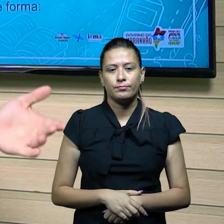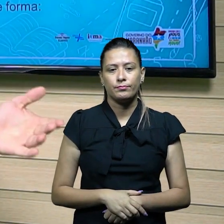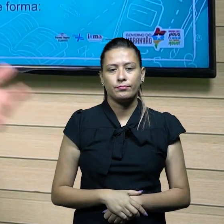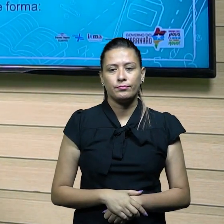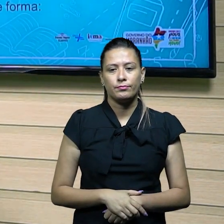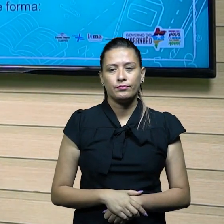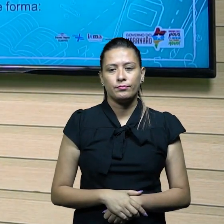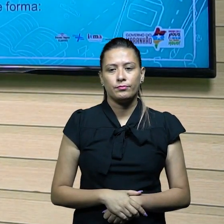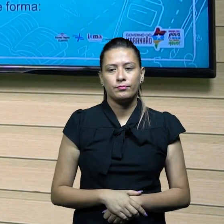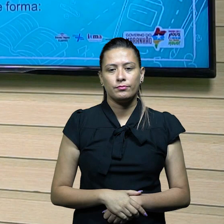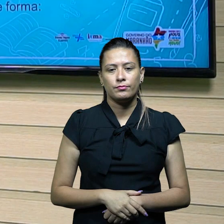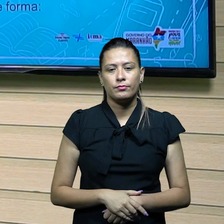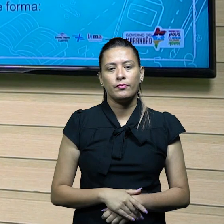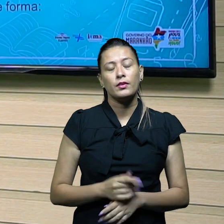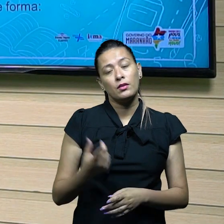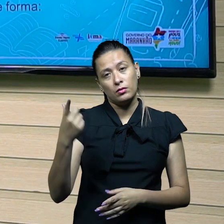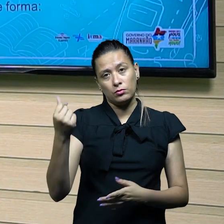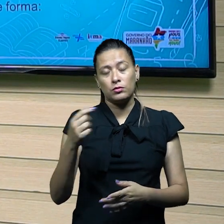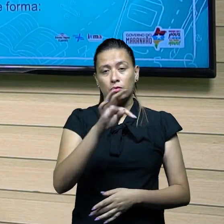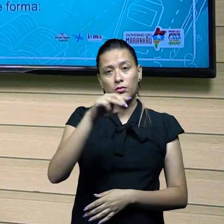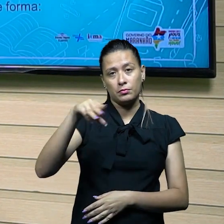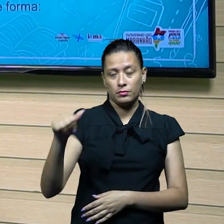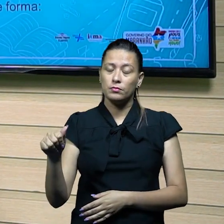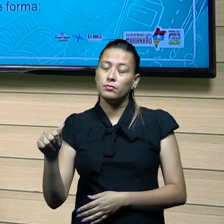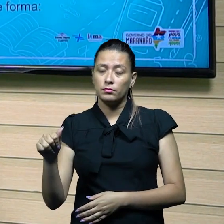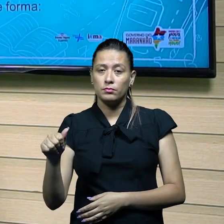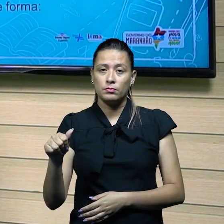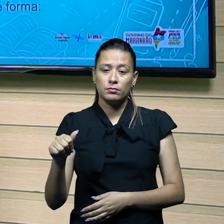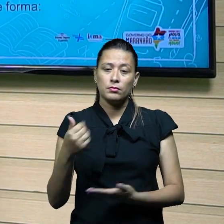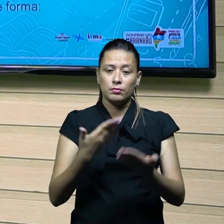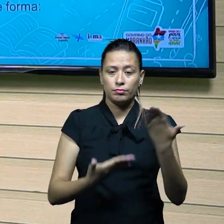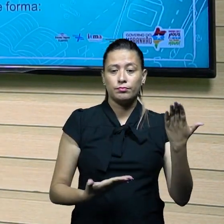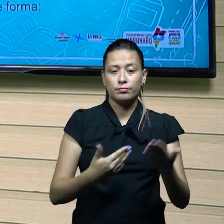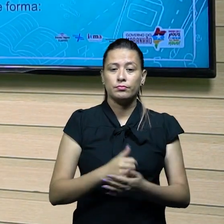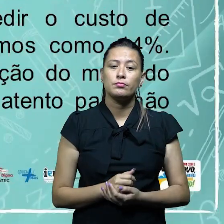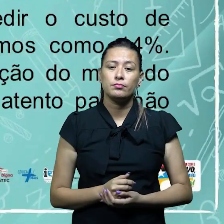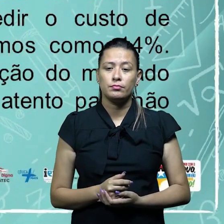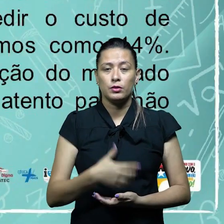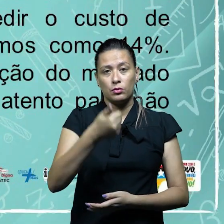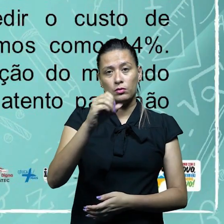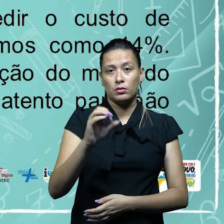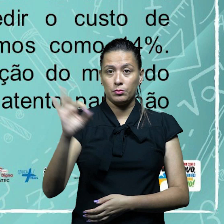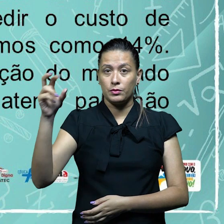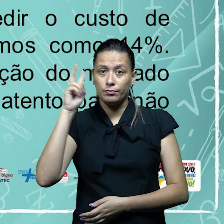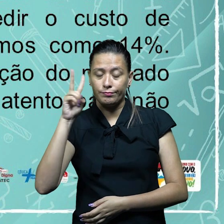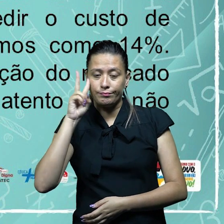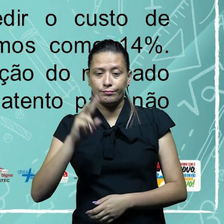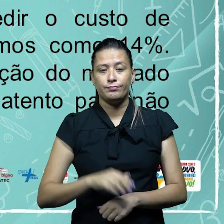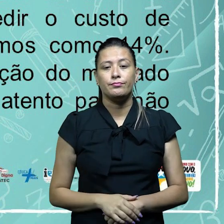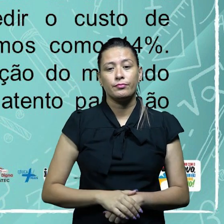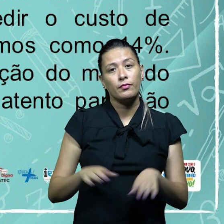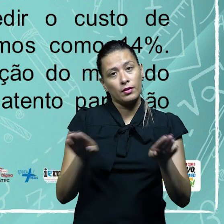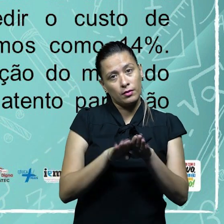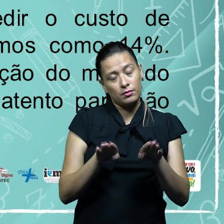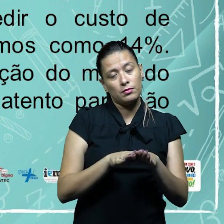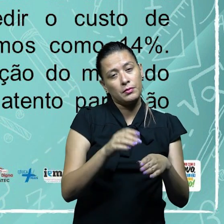futuros para a atualidade e assim eu vou analisar ele junto ao fluxo de caixa. Certinho? Então,